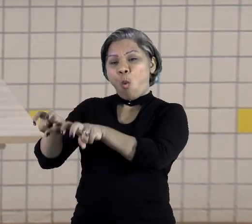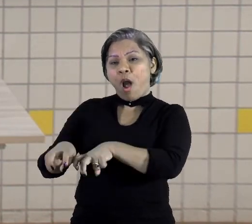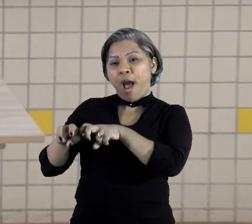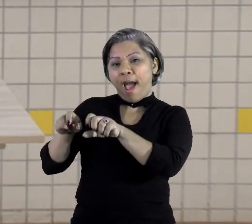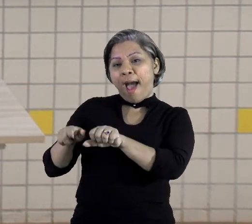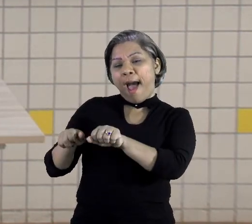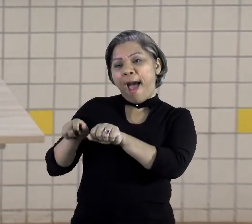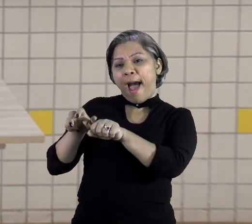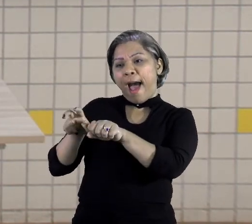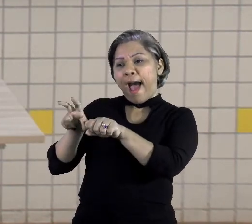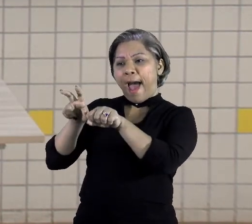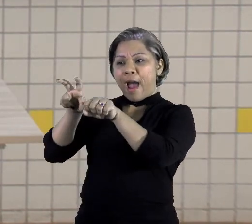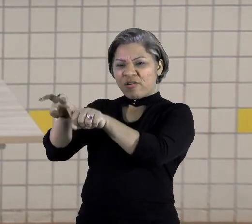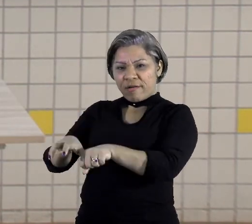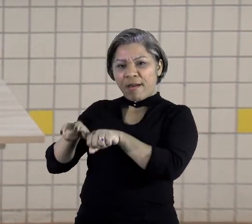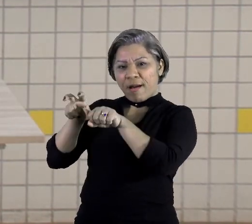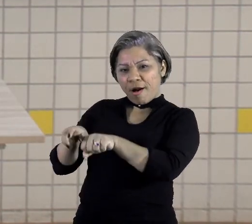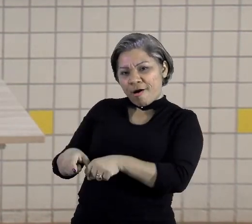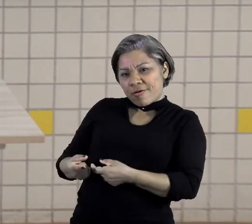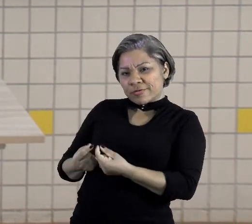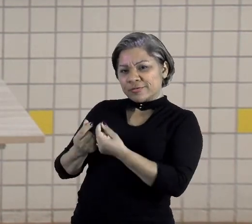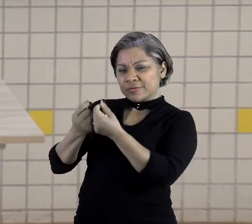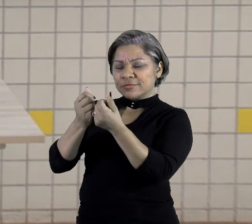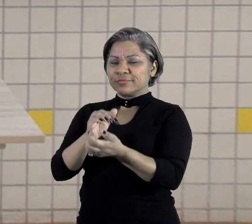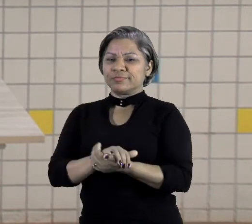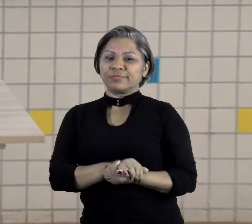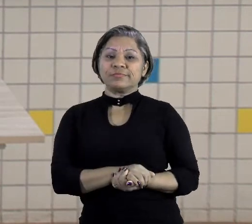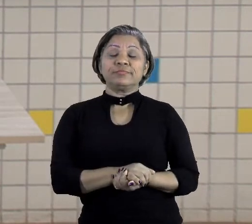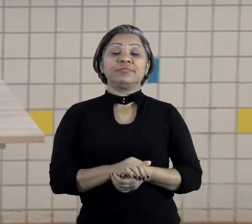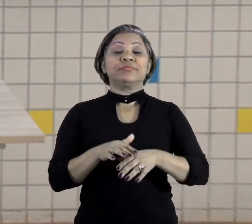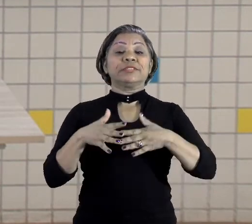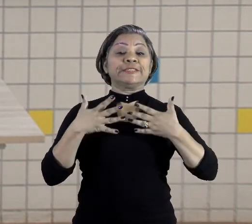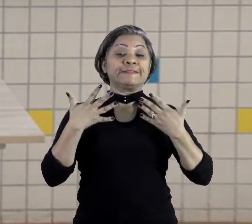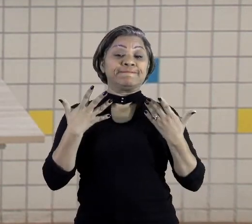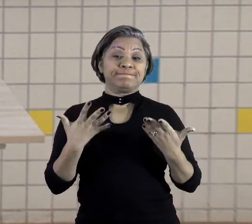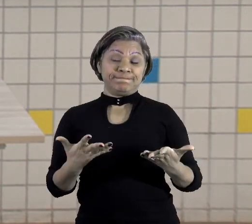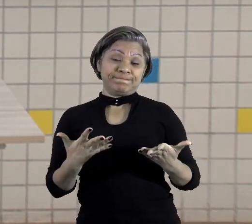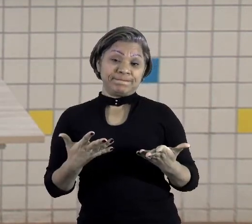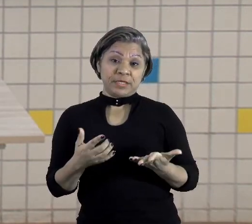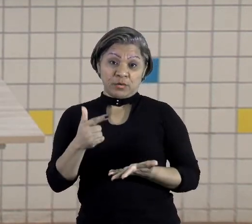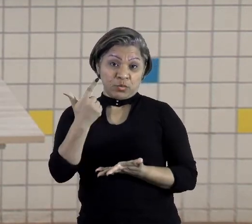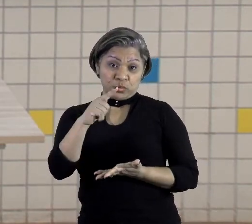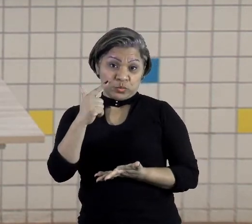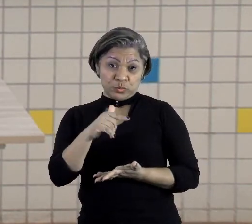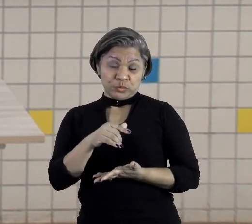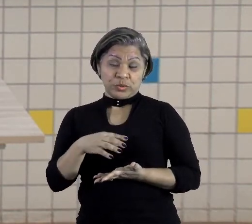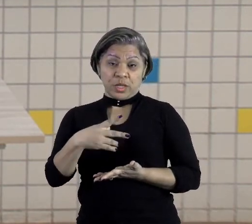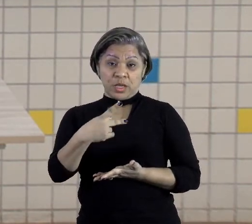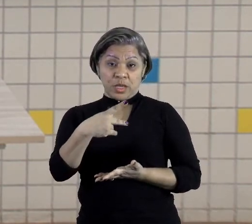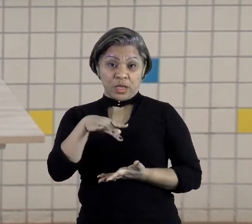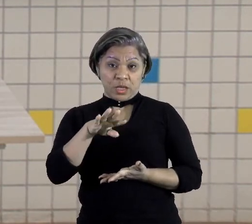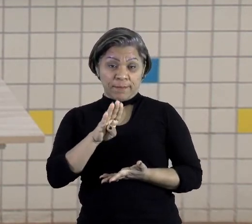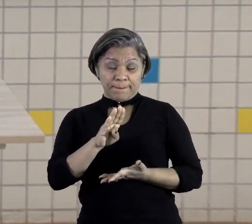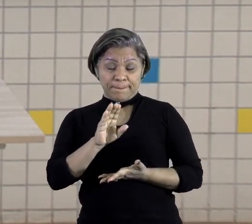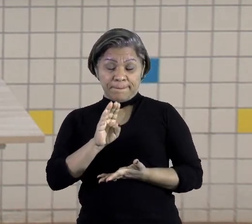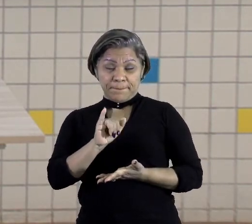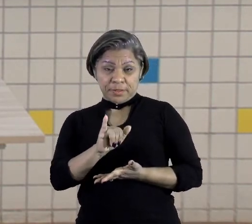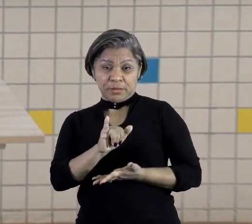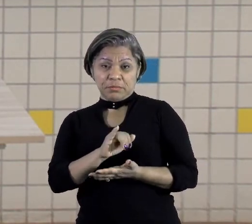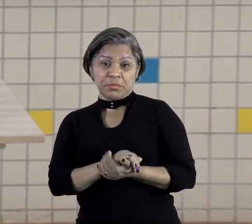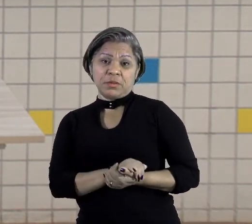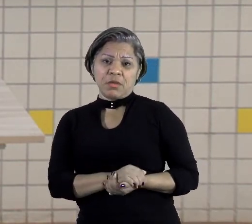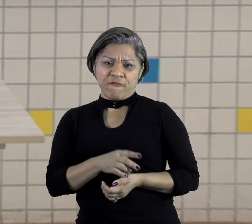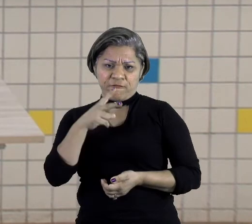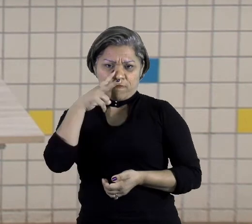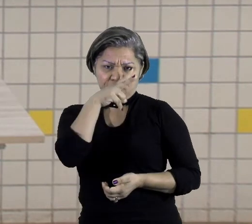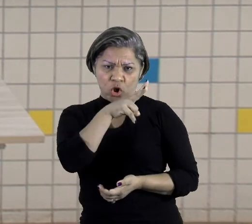a prestação de serviço. Portanto, nós não temos um PIB forte no setor primário. Setor primário,